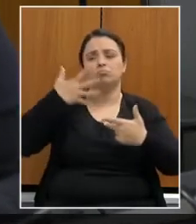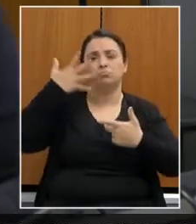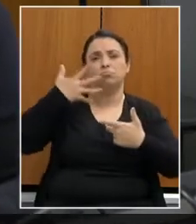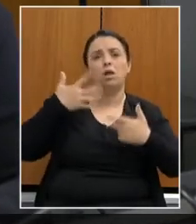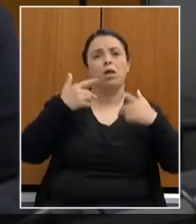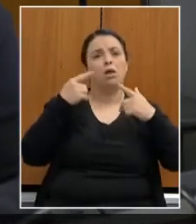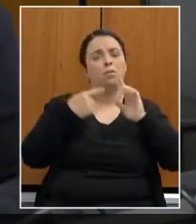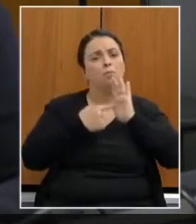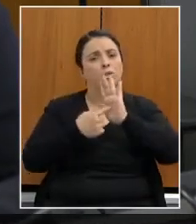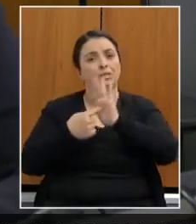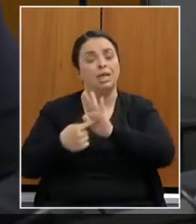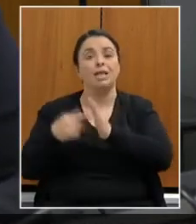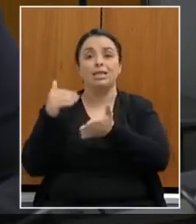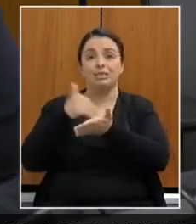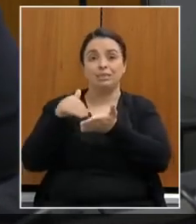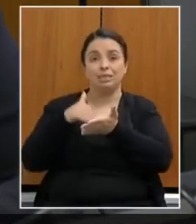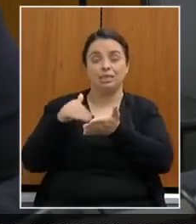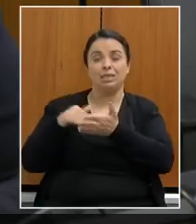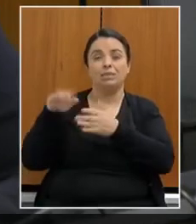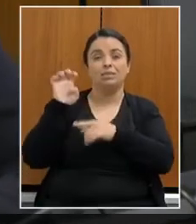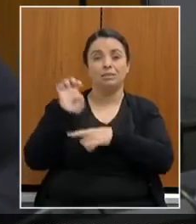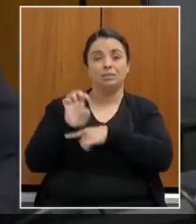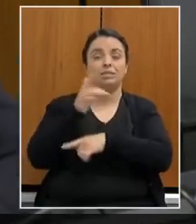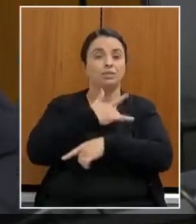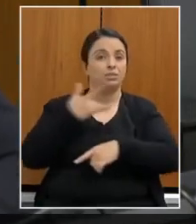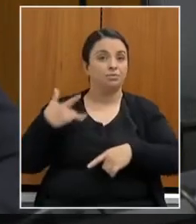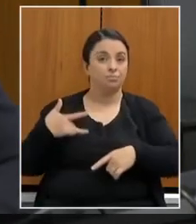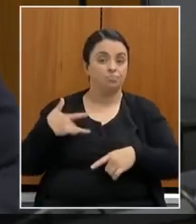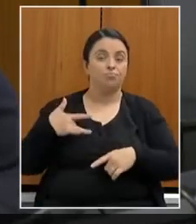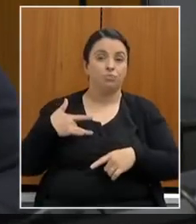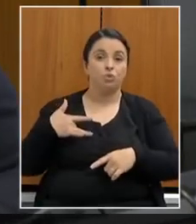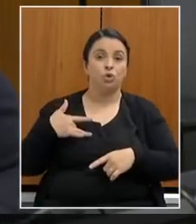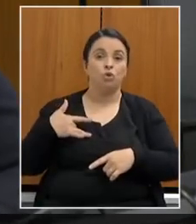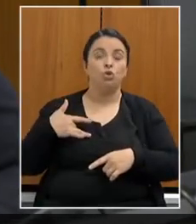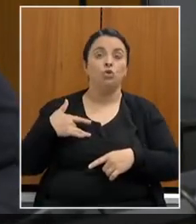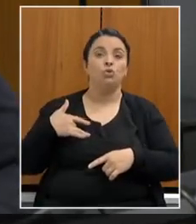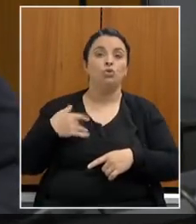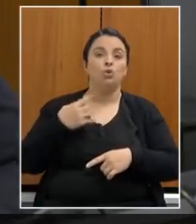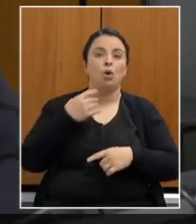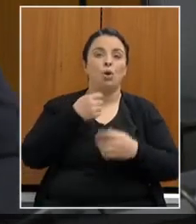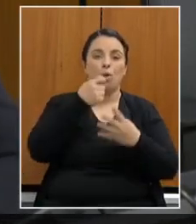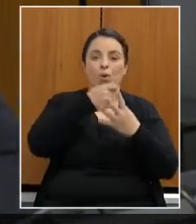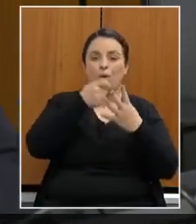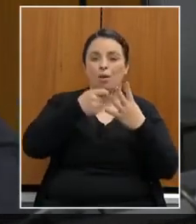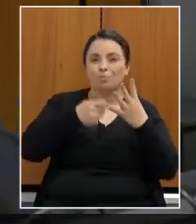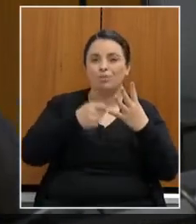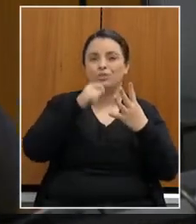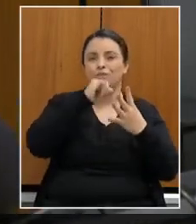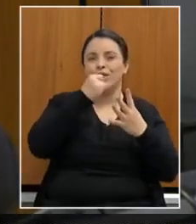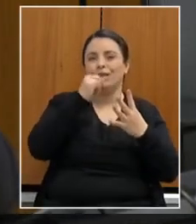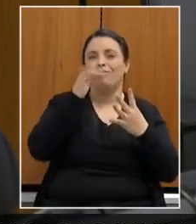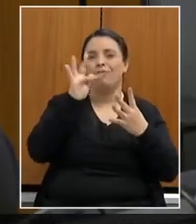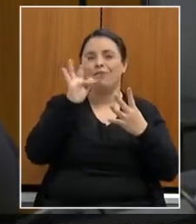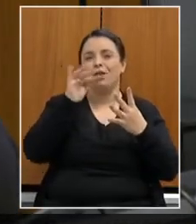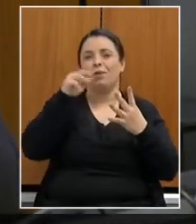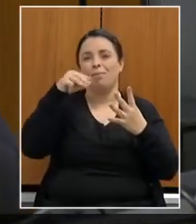a Secretaria da Saúde fez o seu papel no primeiro quadrimestre, foi mais de 4% empenhado,